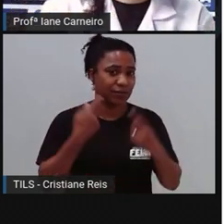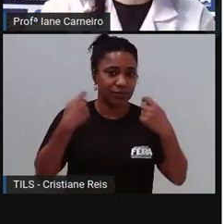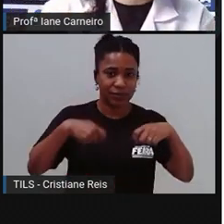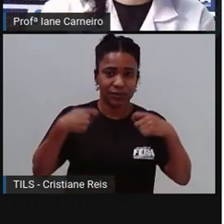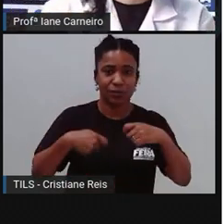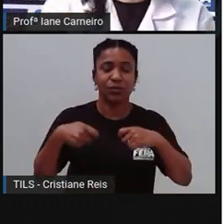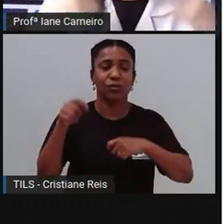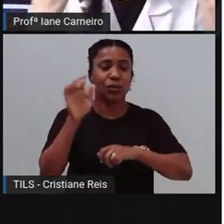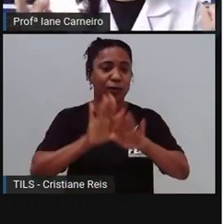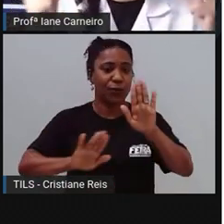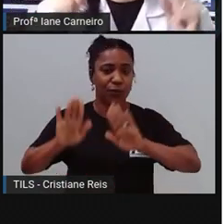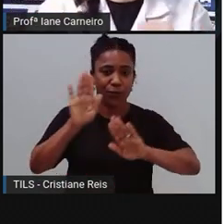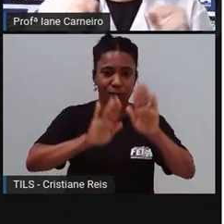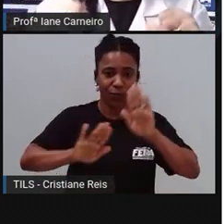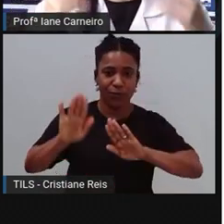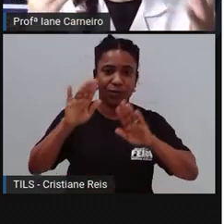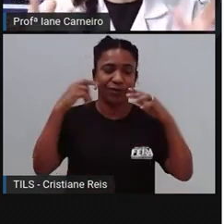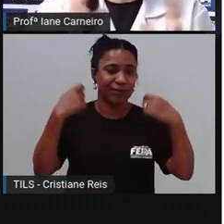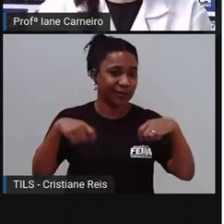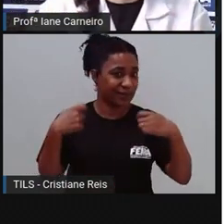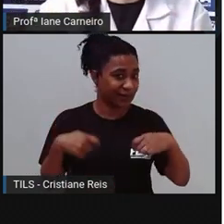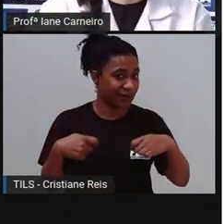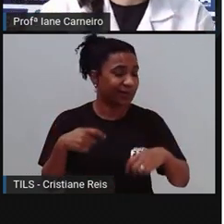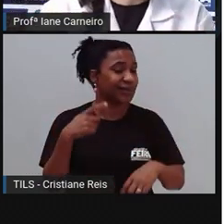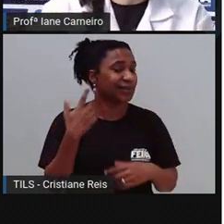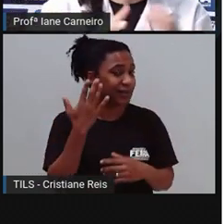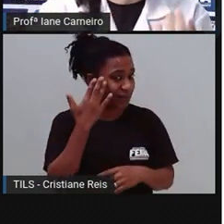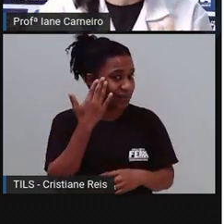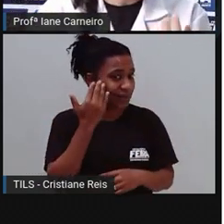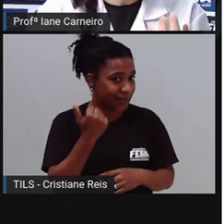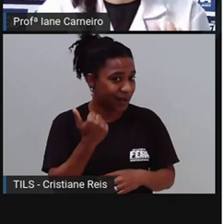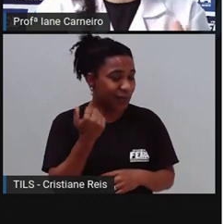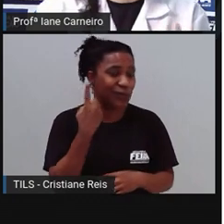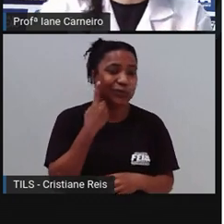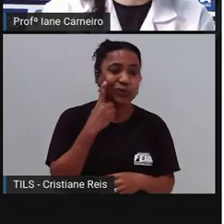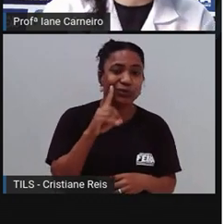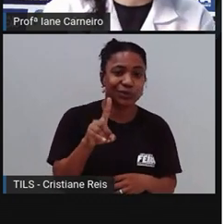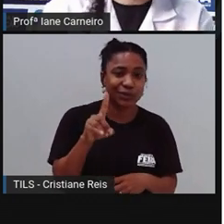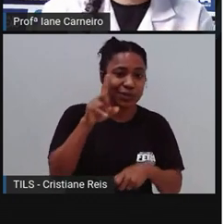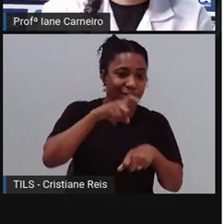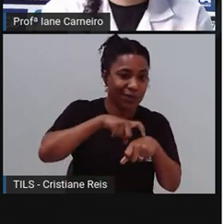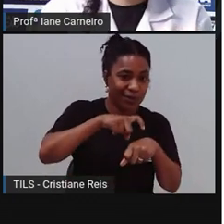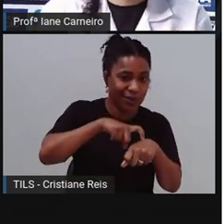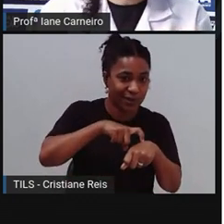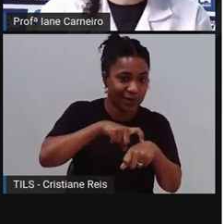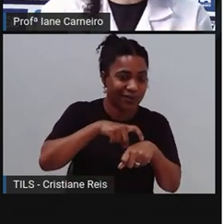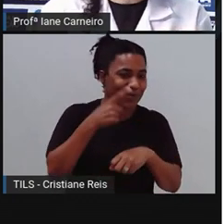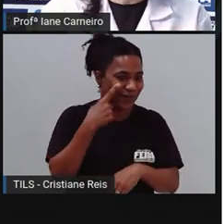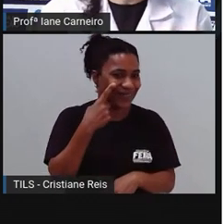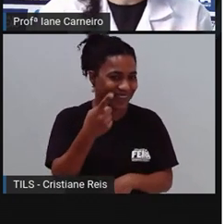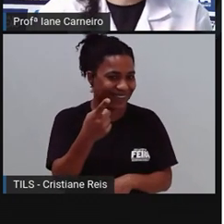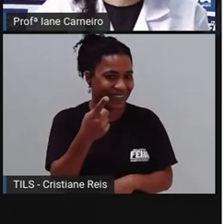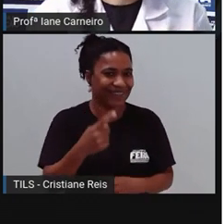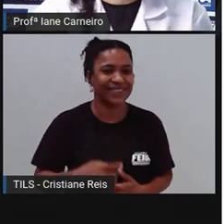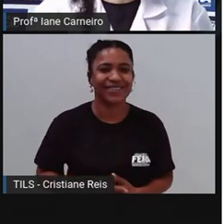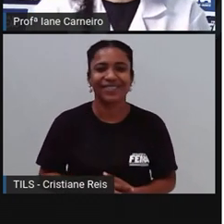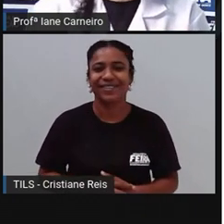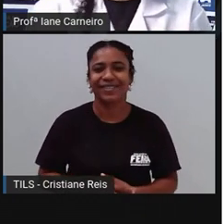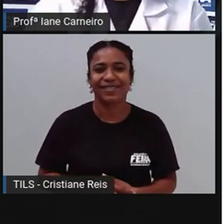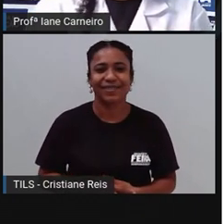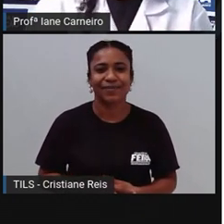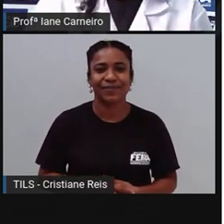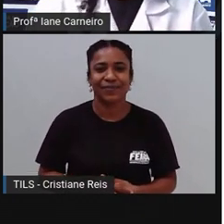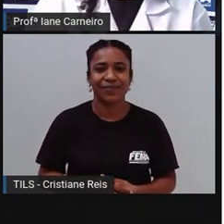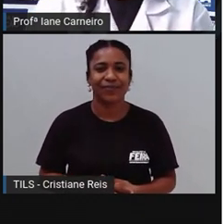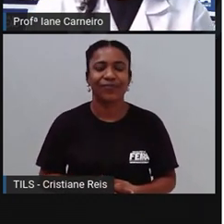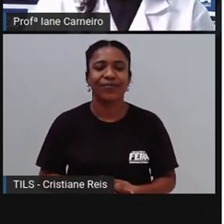esse cuidado, tá bom? E aí eu pergunto de novo: você sabe como é que é feito? Qual é o dia? Qual é o horário? Vamos lá ver? Aí a Pró